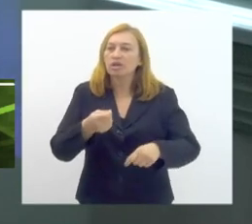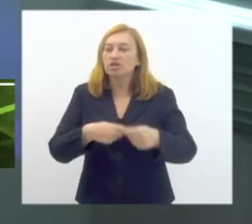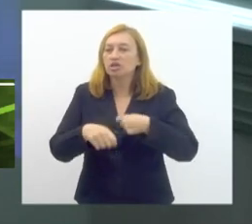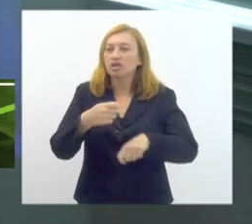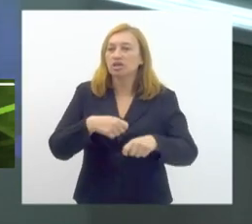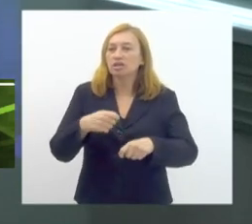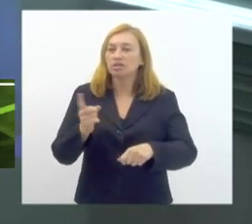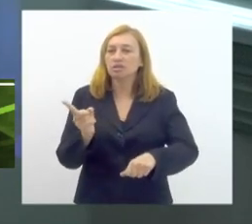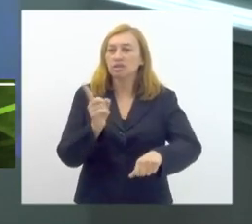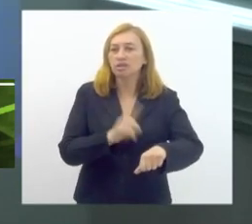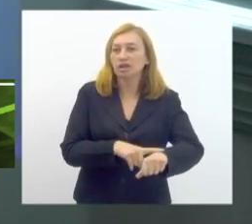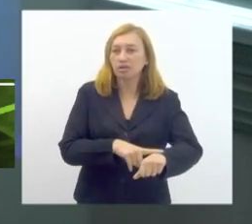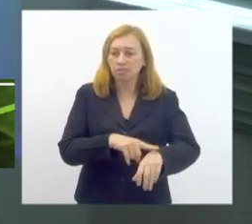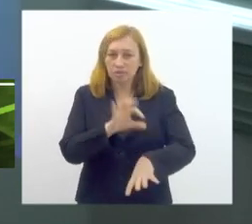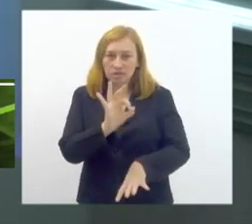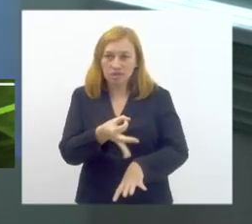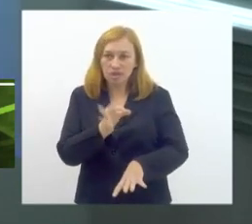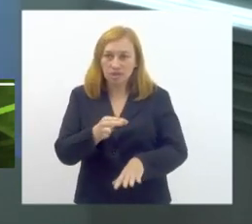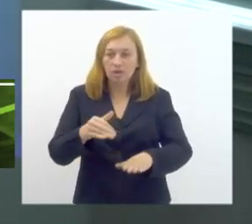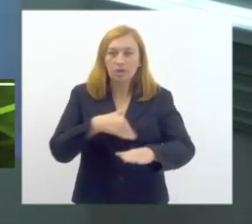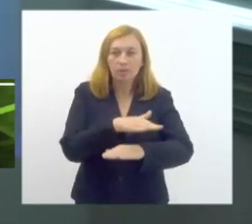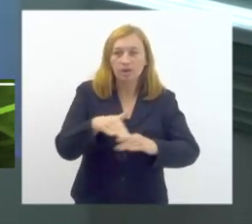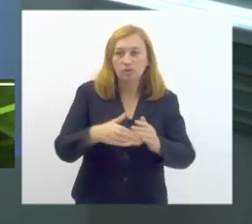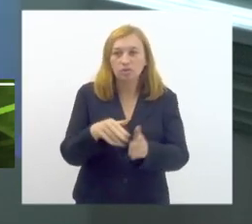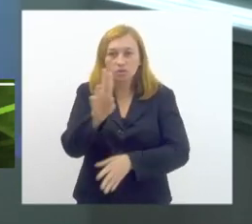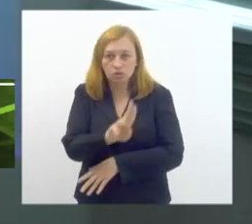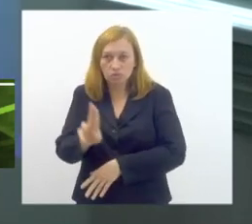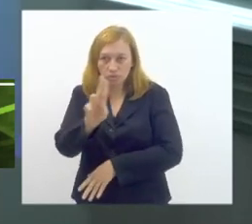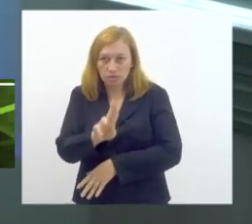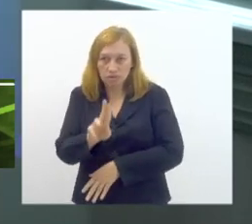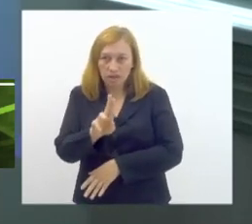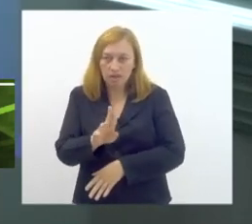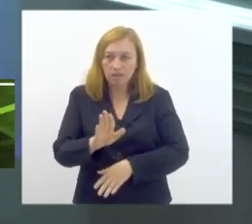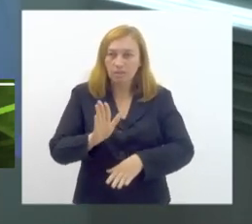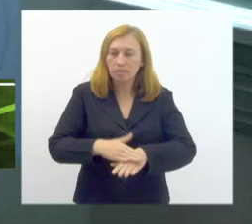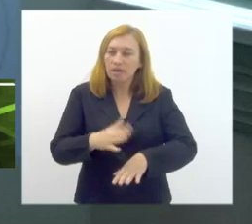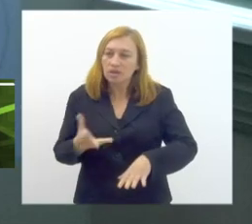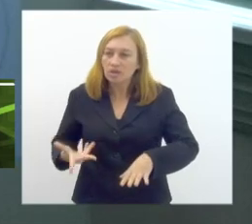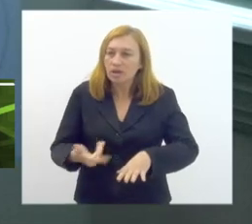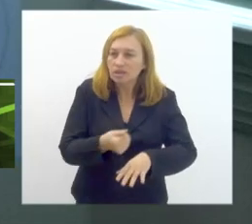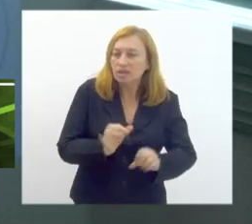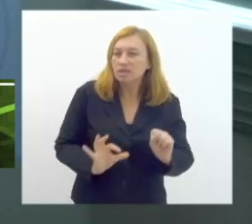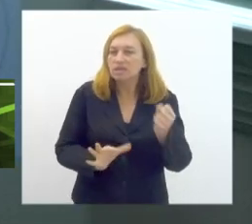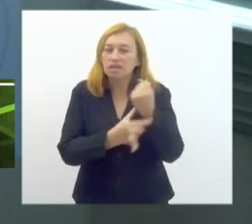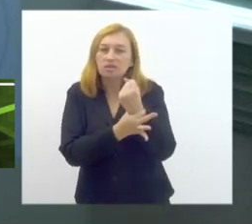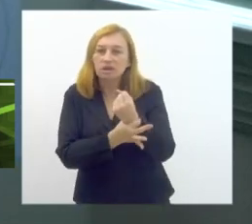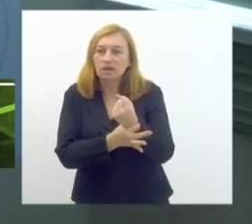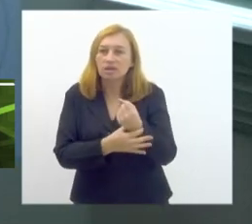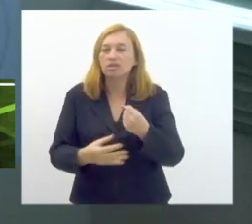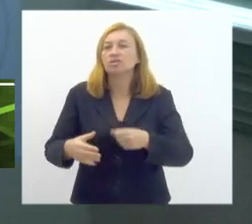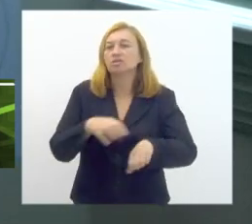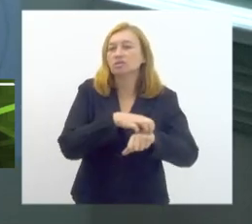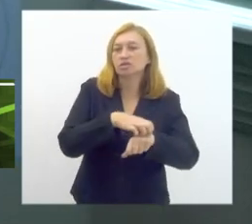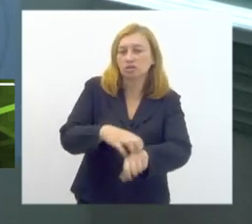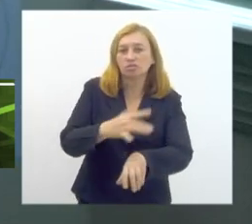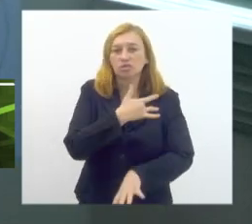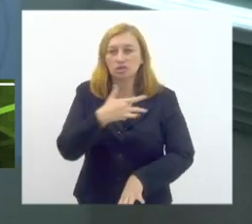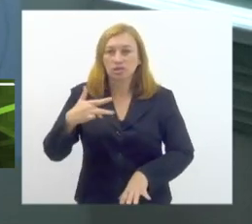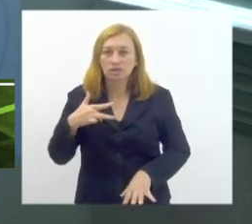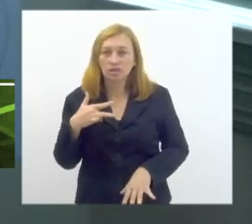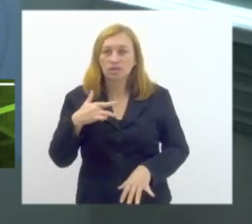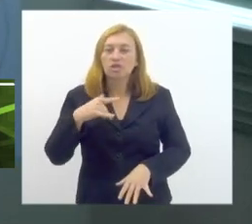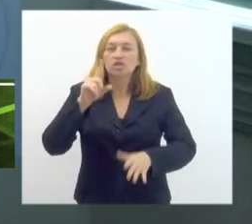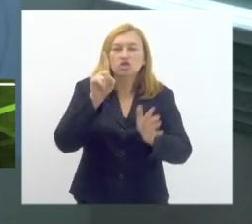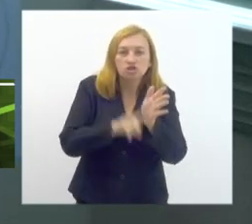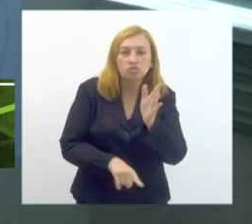o gestor municipal e para os usuários. Com mais mobilidade e segurança no transporte sanitário eletivo,